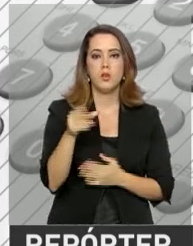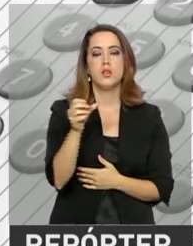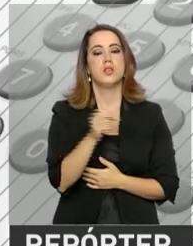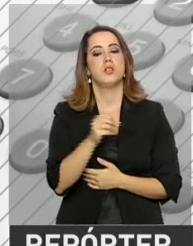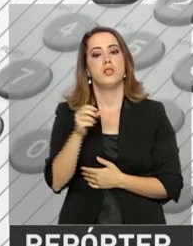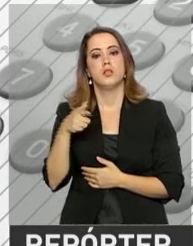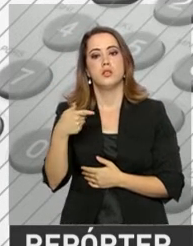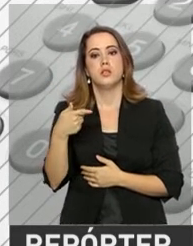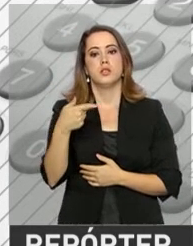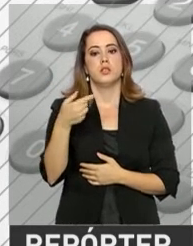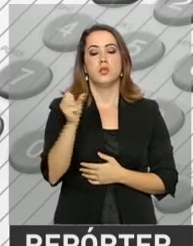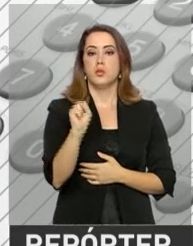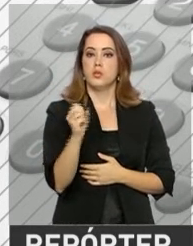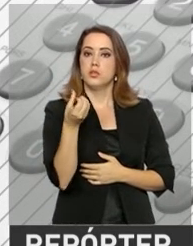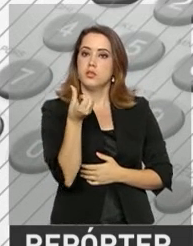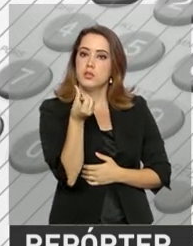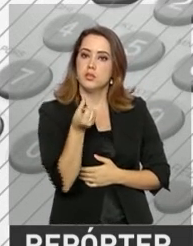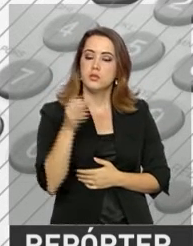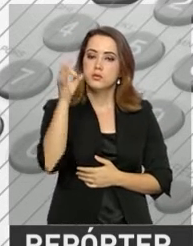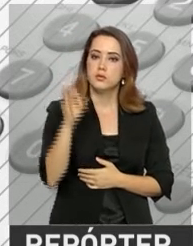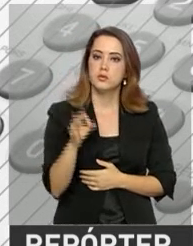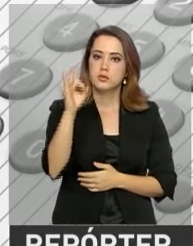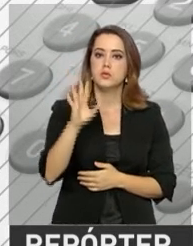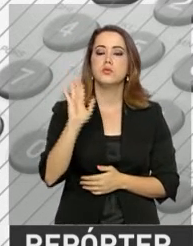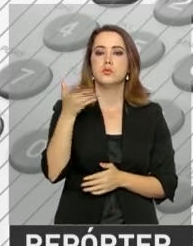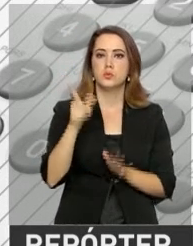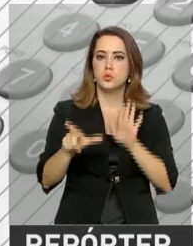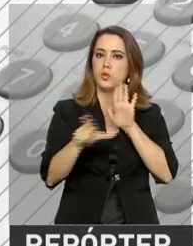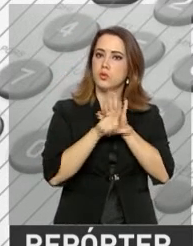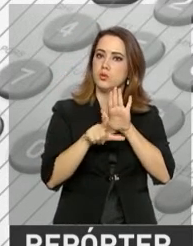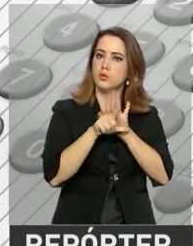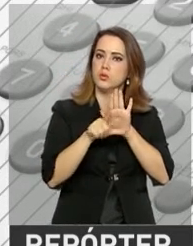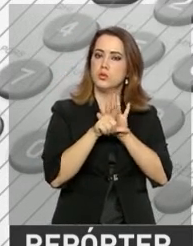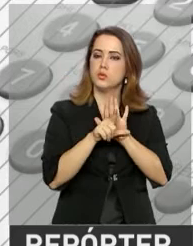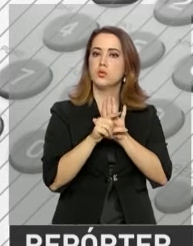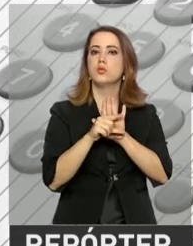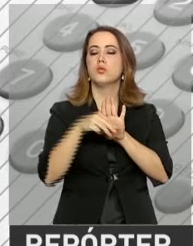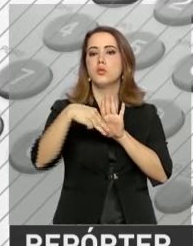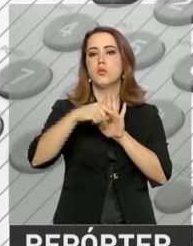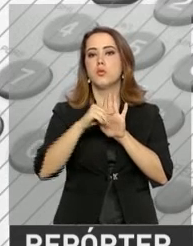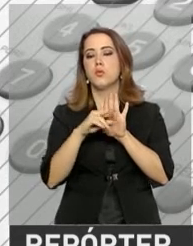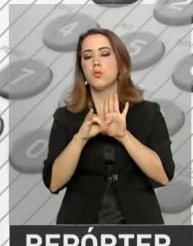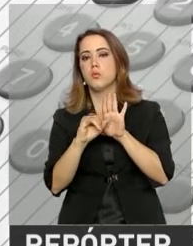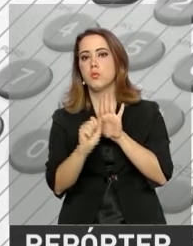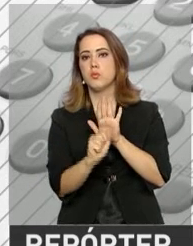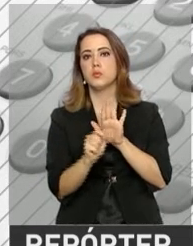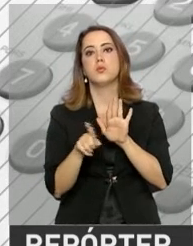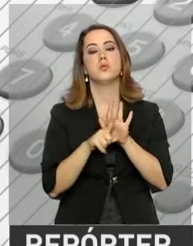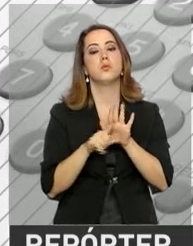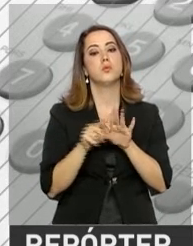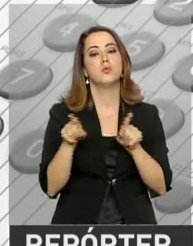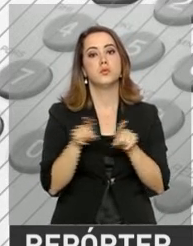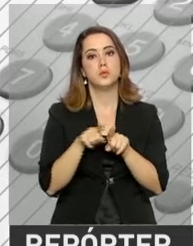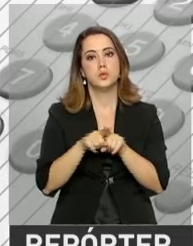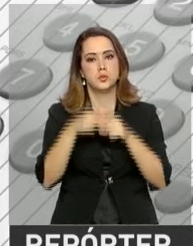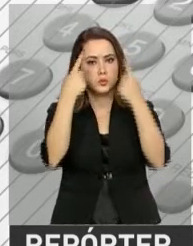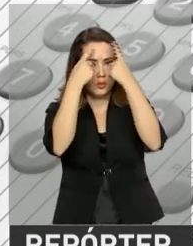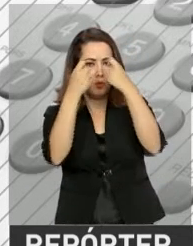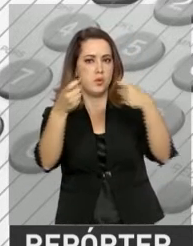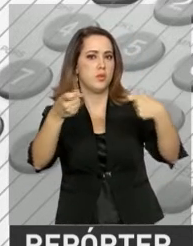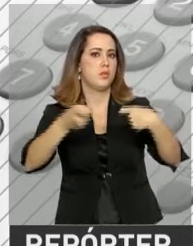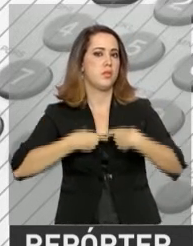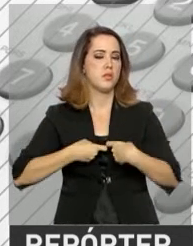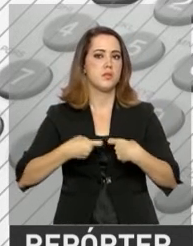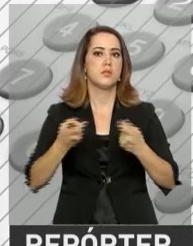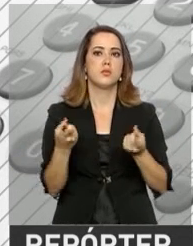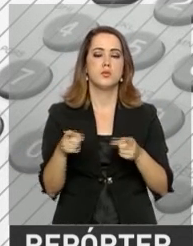deles são situações de violência previstas na lei maria da penha dos quase três mil relatos de violência sexual registrados no